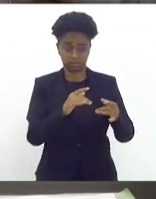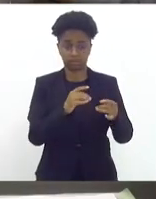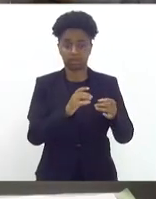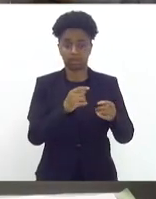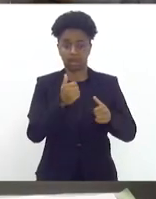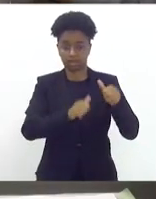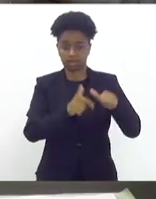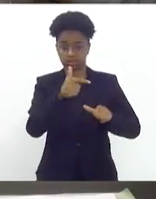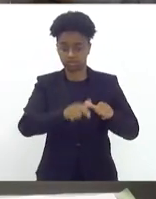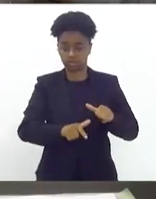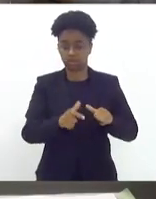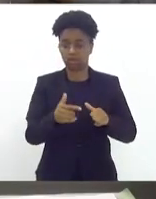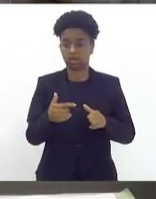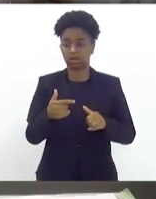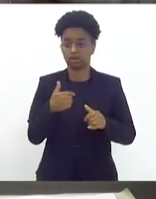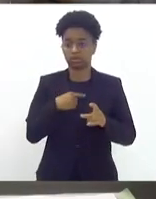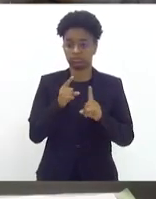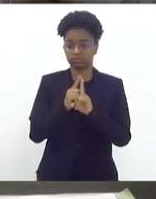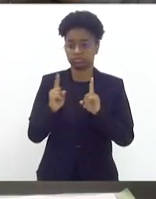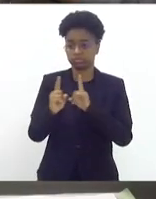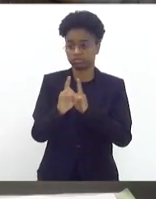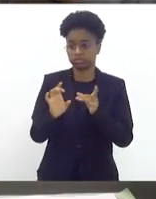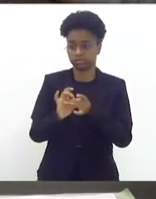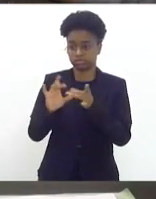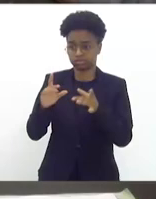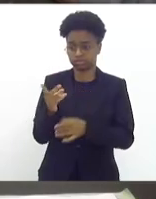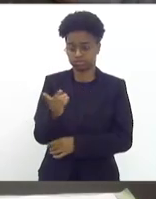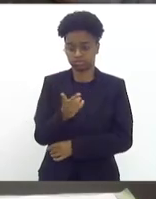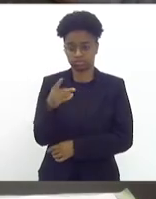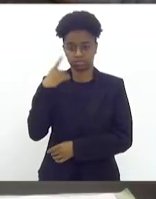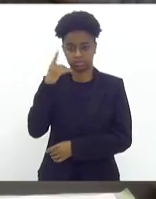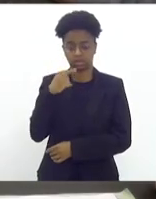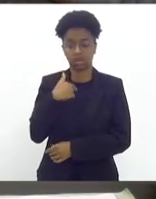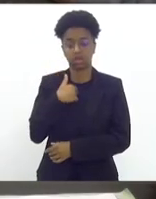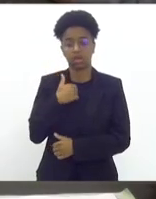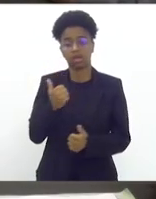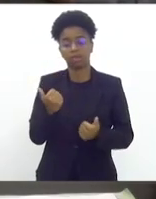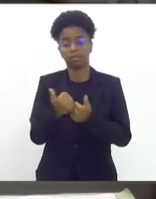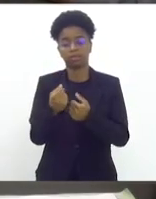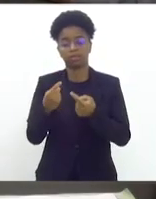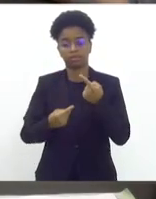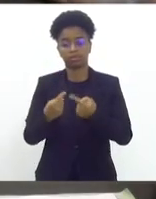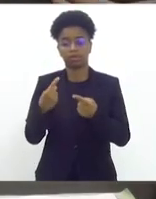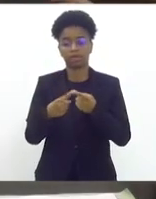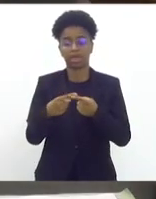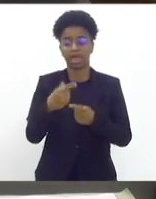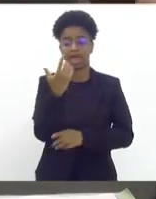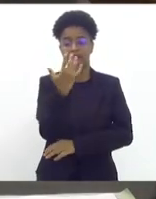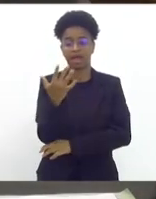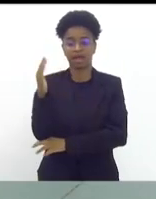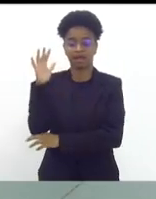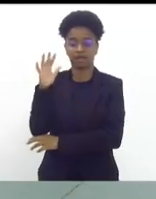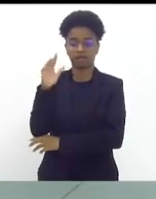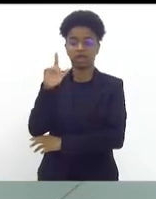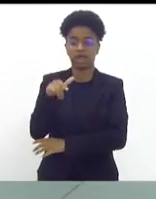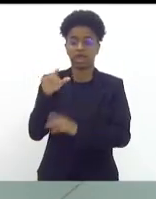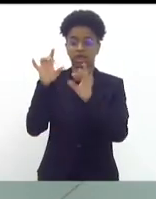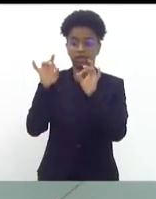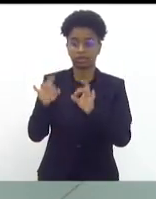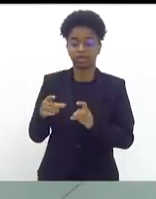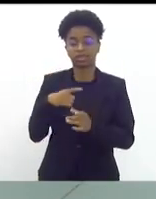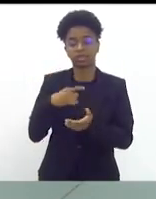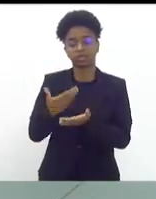pela ordem para o deputado Serafini e para o deputado Mink. Deputado Serafini. Só contribuir com o debate, é porque essa árvore ela é uma árvore especialmente que tem